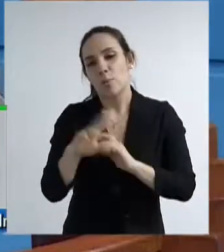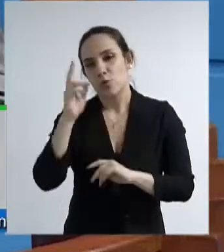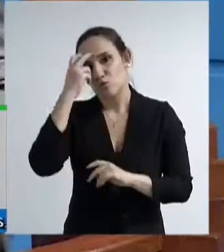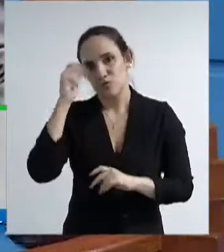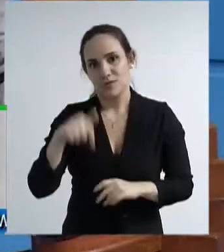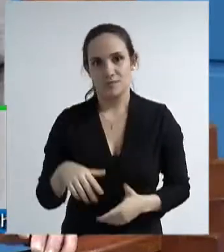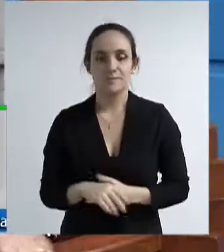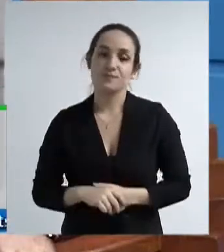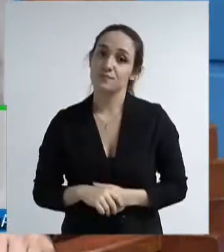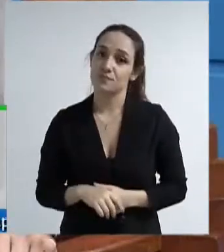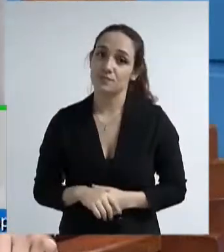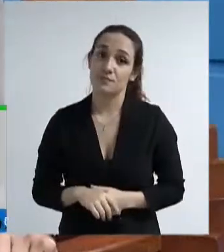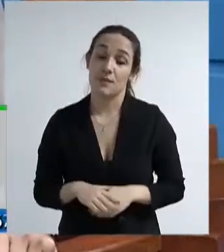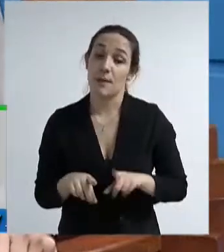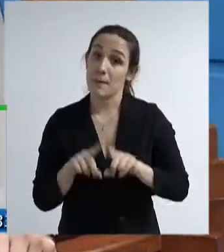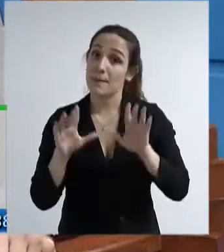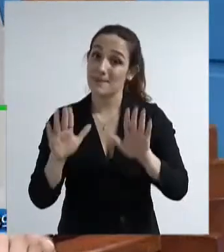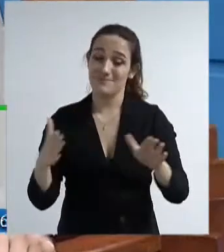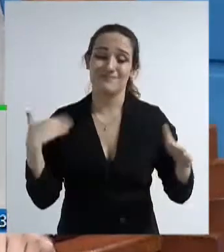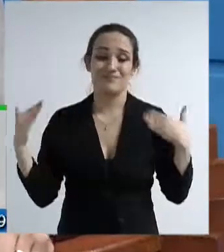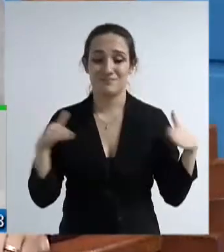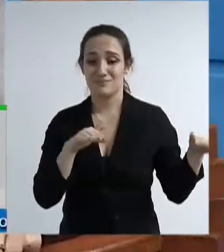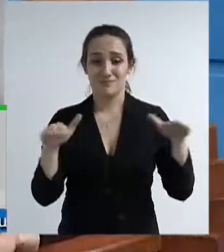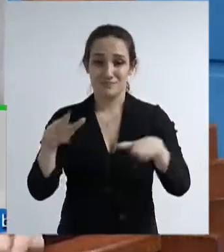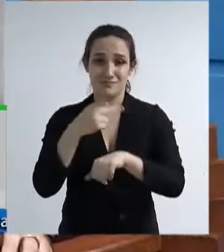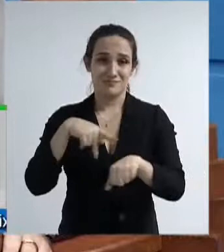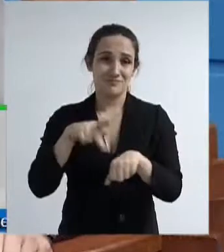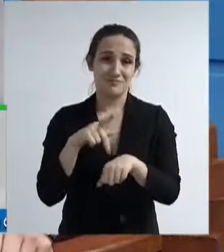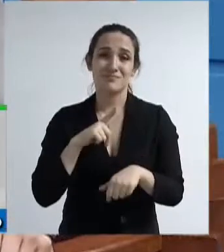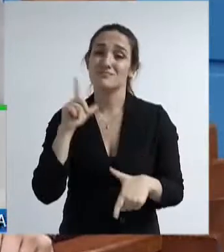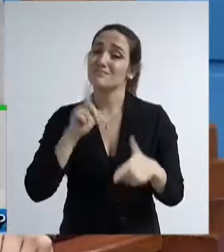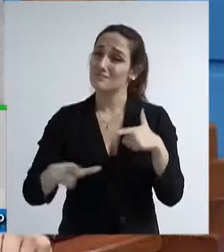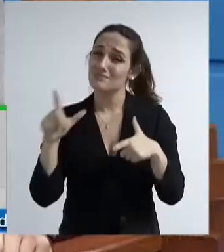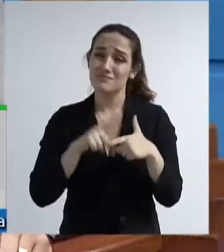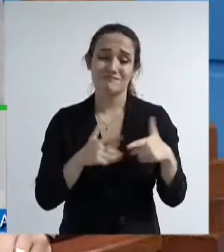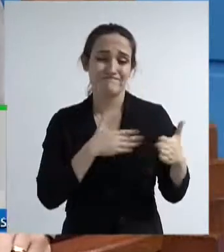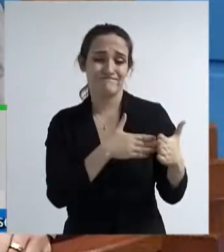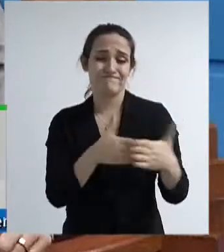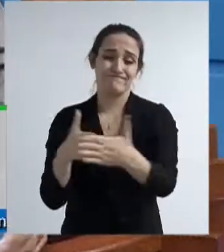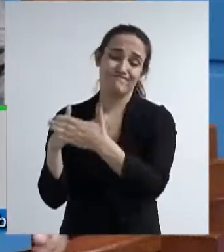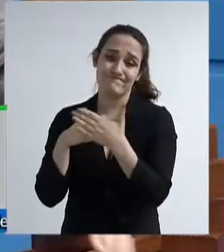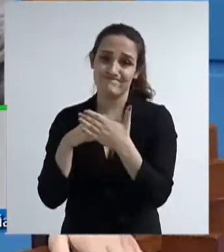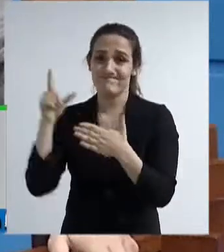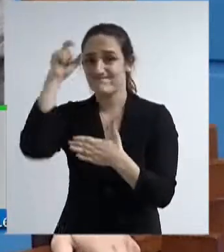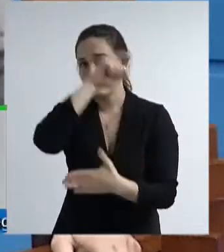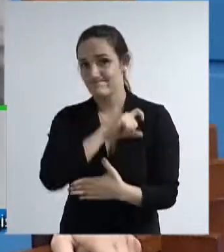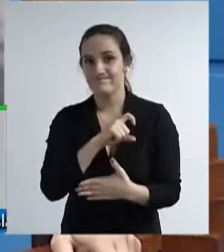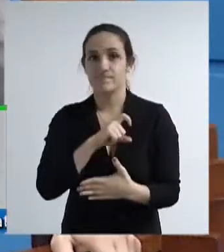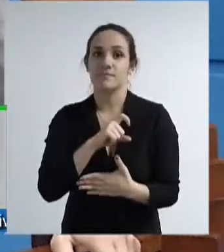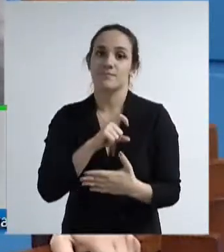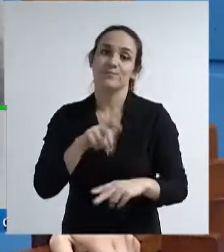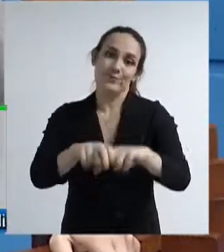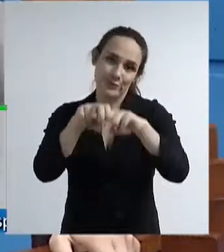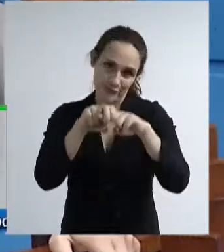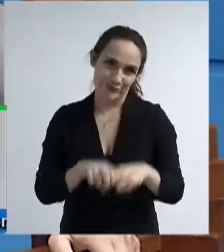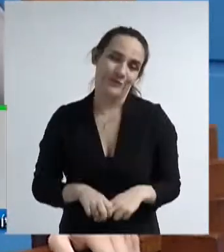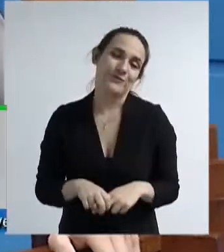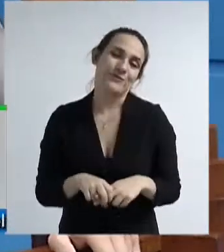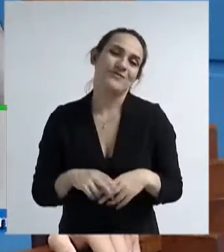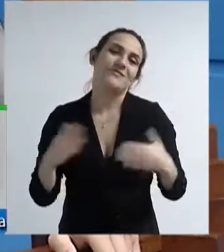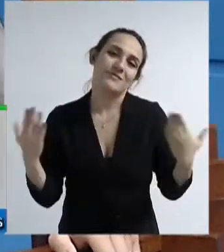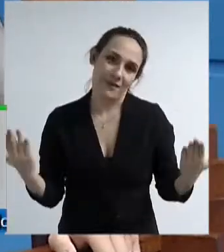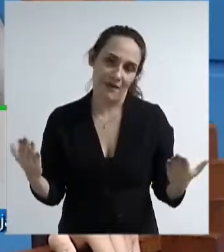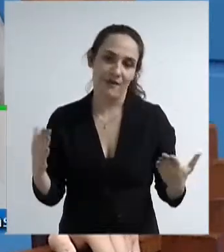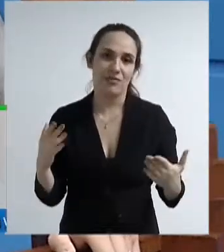cultura. No entanto, o turismo em nosso país encontra diversos desafios e obstáculos que podem justificar